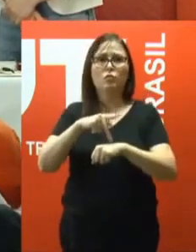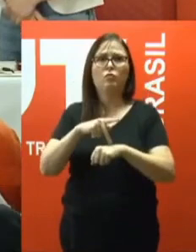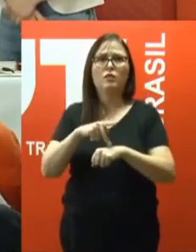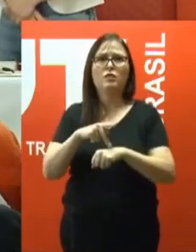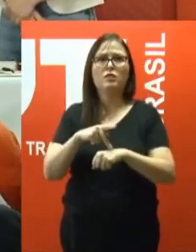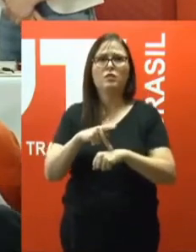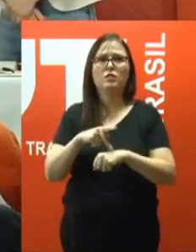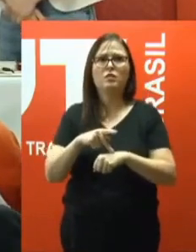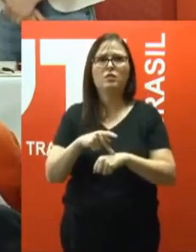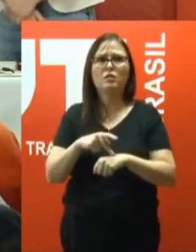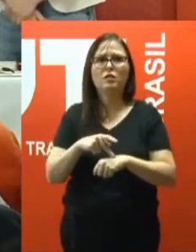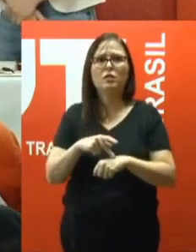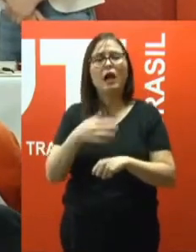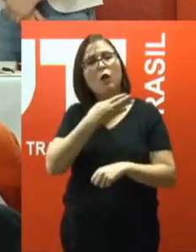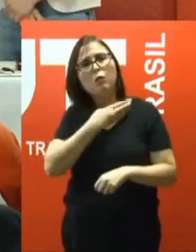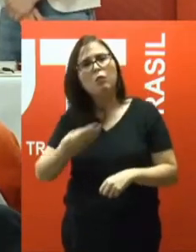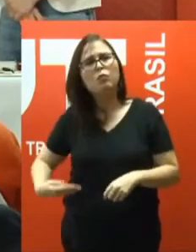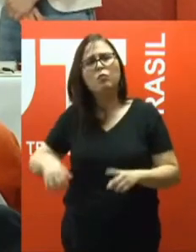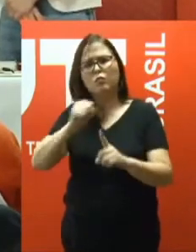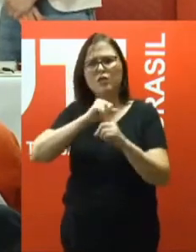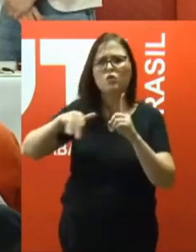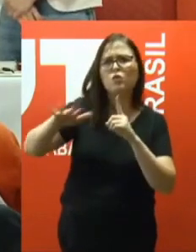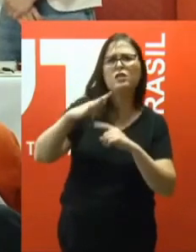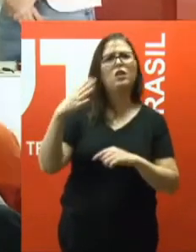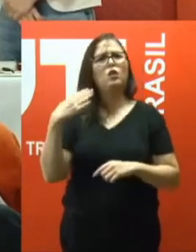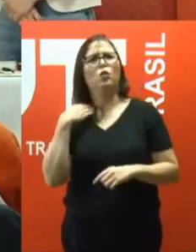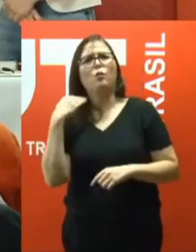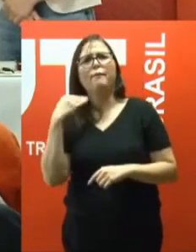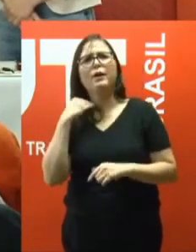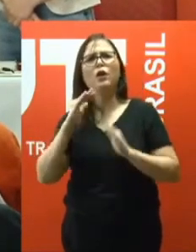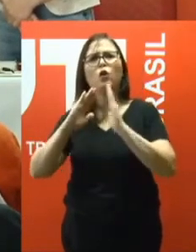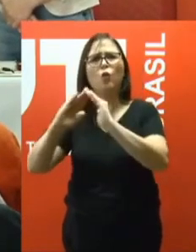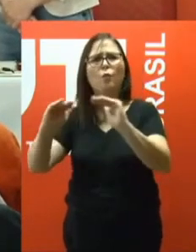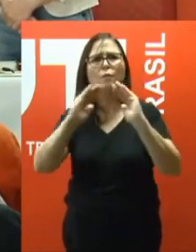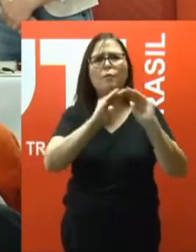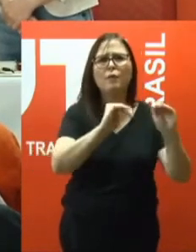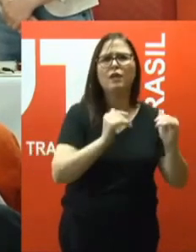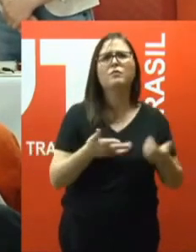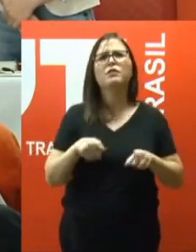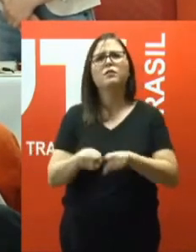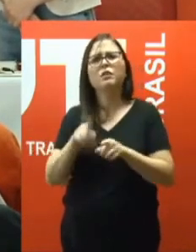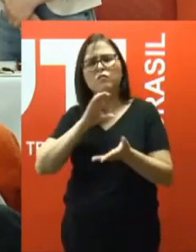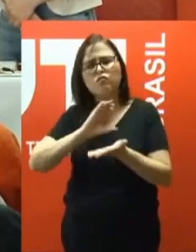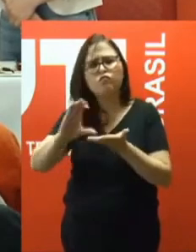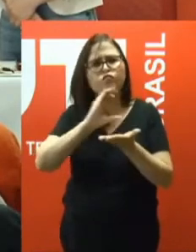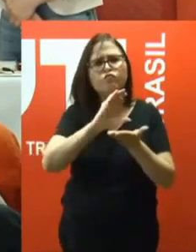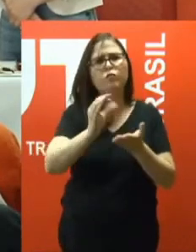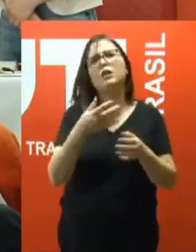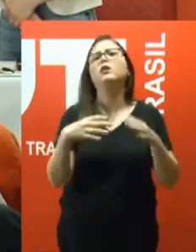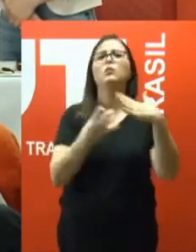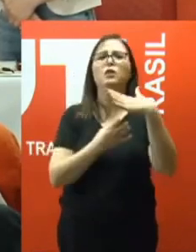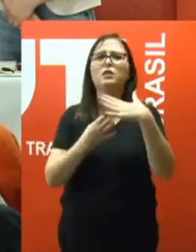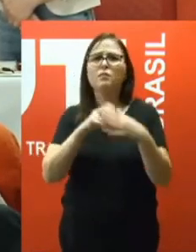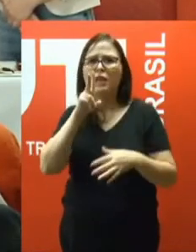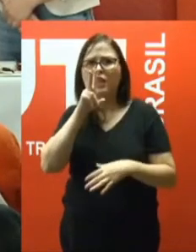que tenha banco forte para fazer crédito, para fazer investimento. Um Estado que tenha empresas fortes,